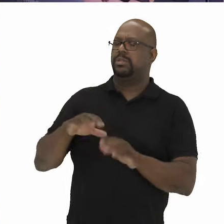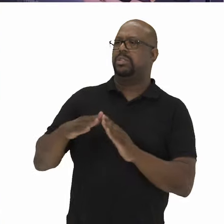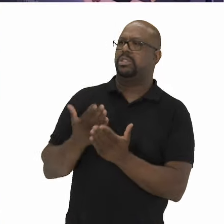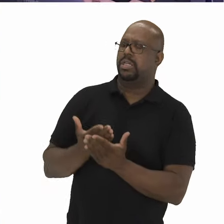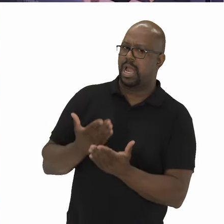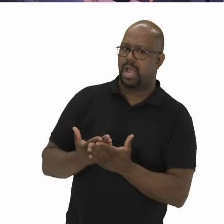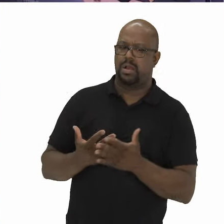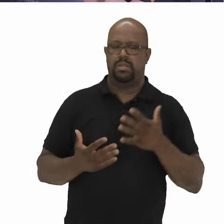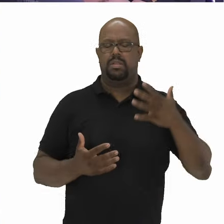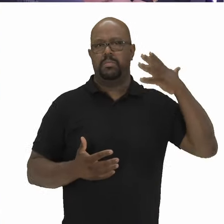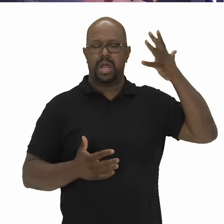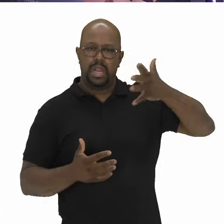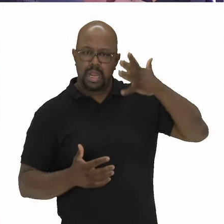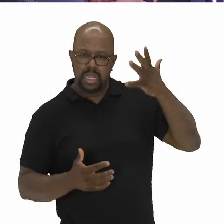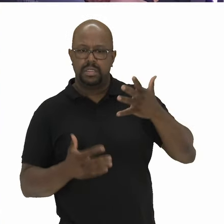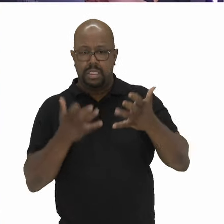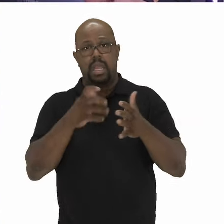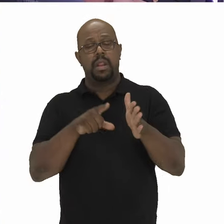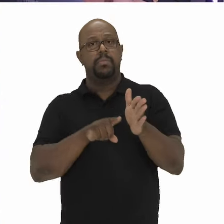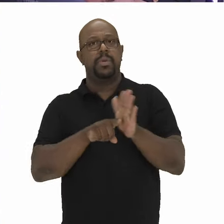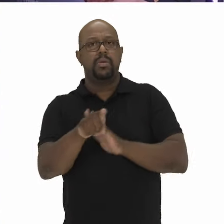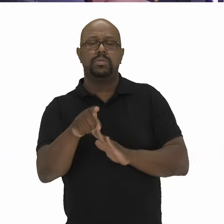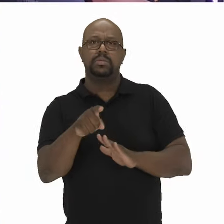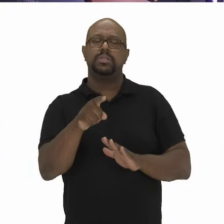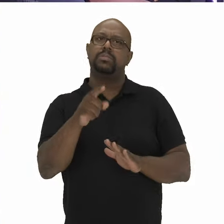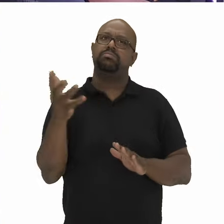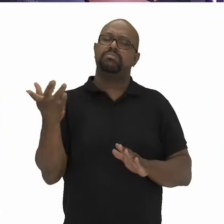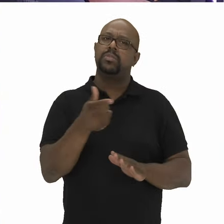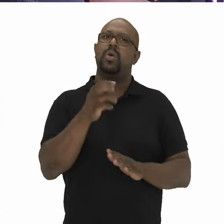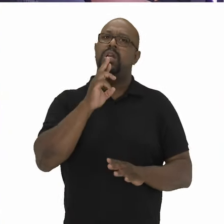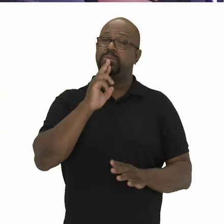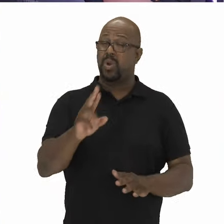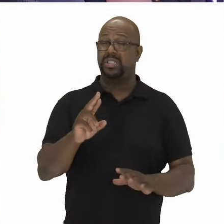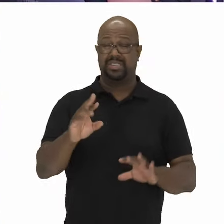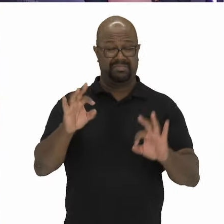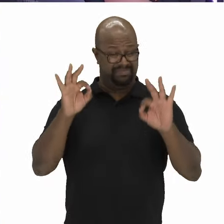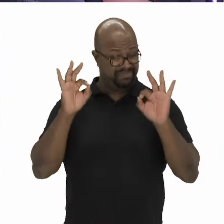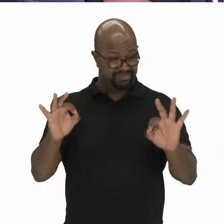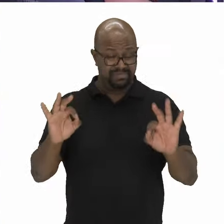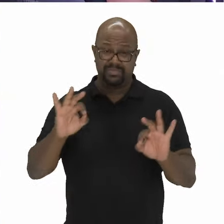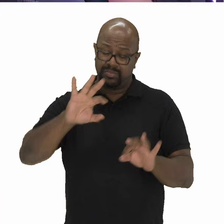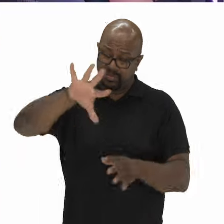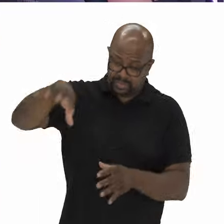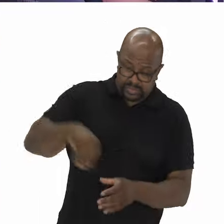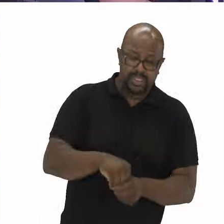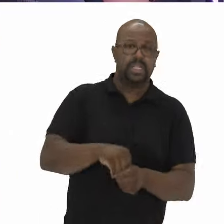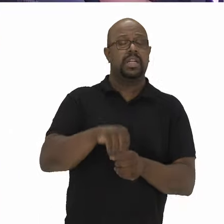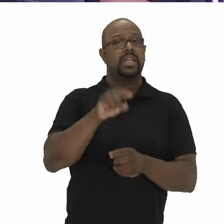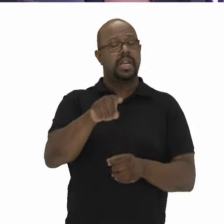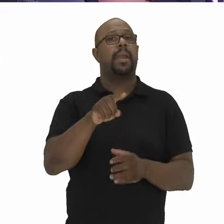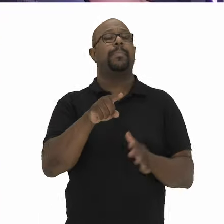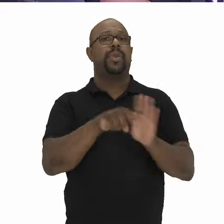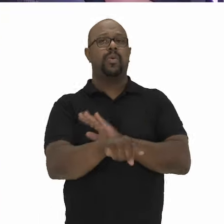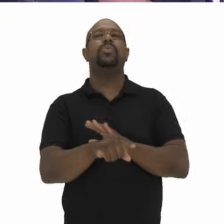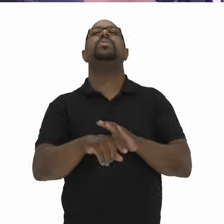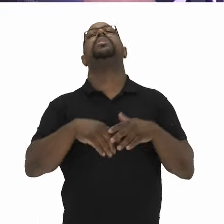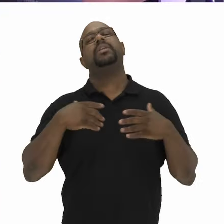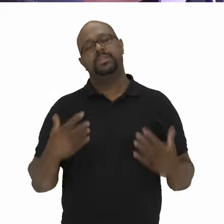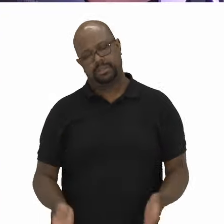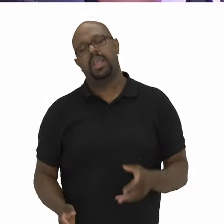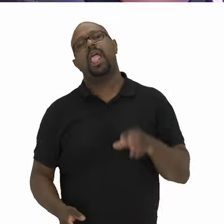vezes em aula ou em palestras elas querem fazer perguntas inteligentes com respostas super inteligentes já embutidas na